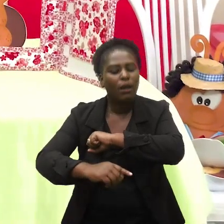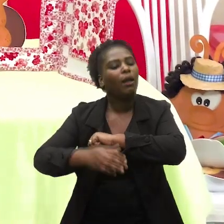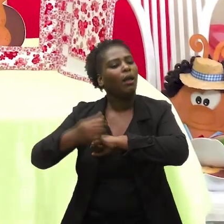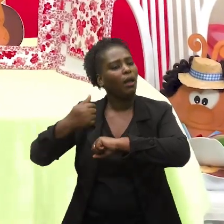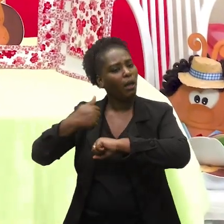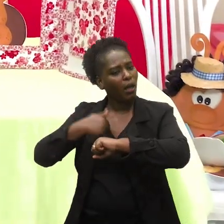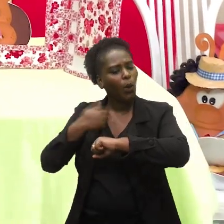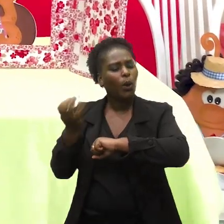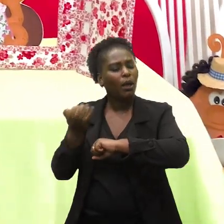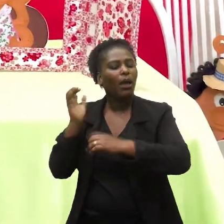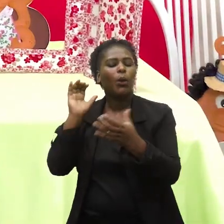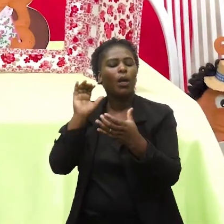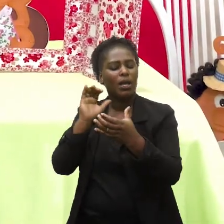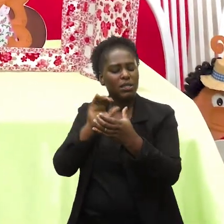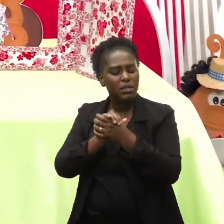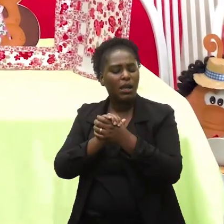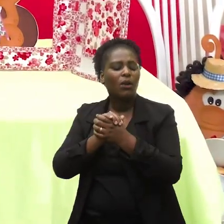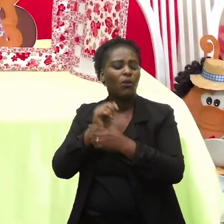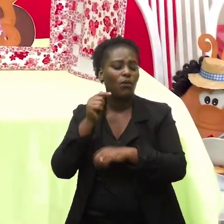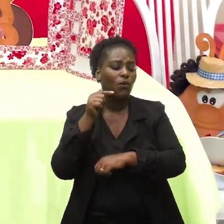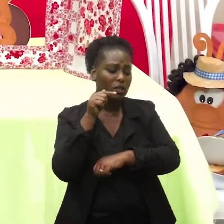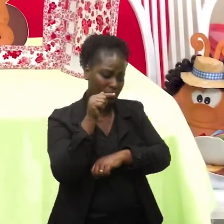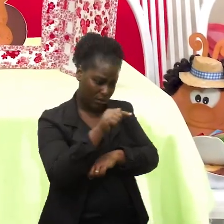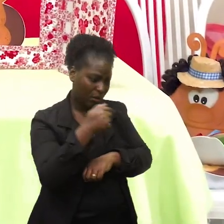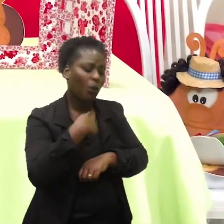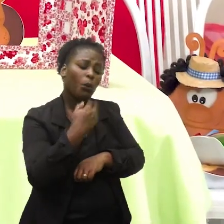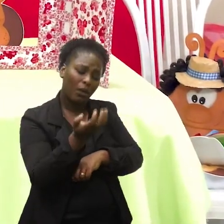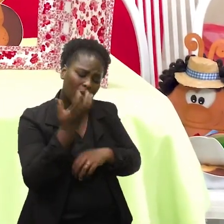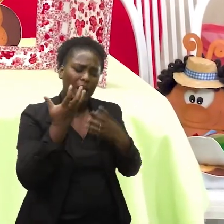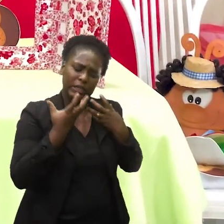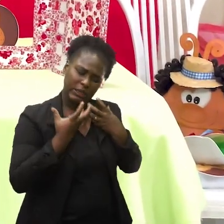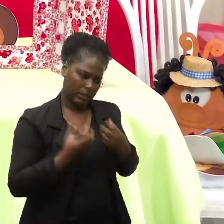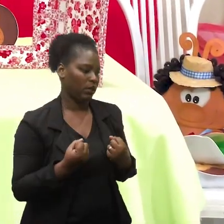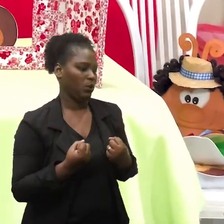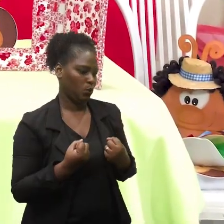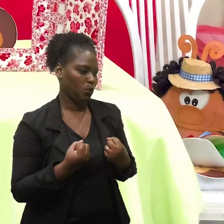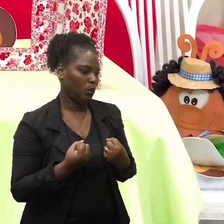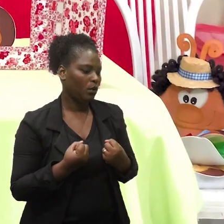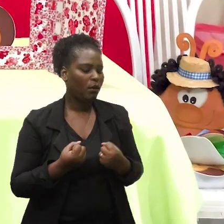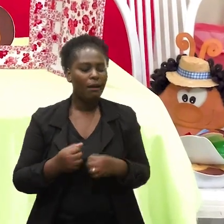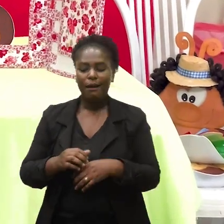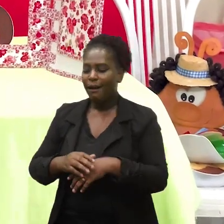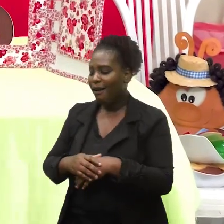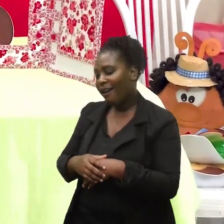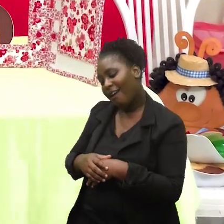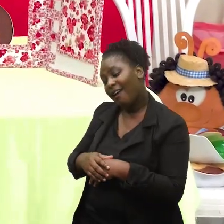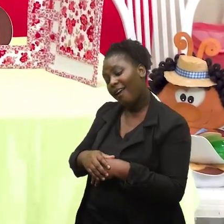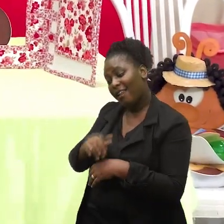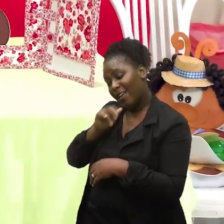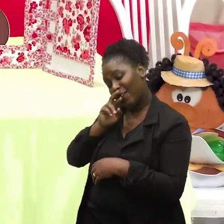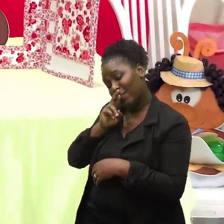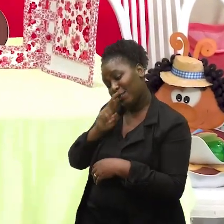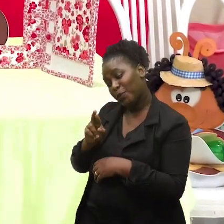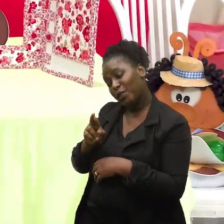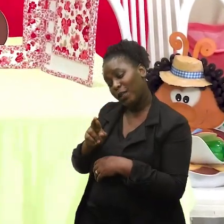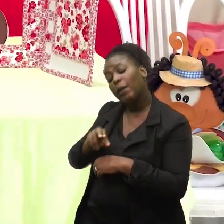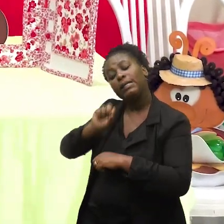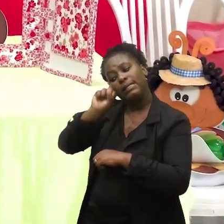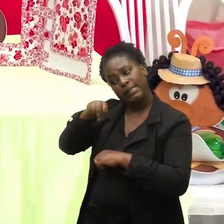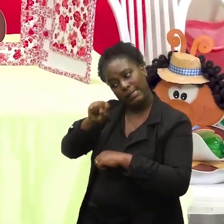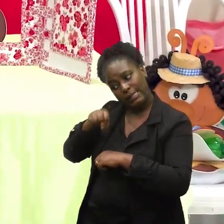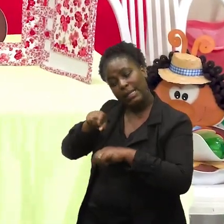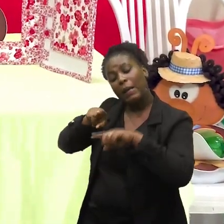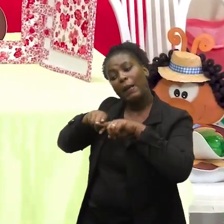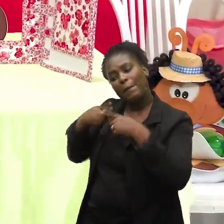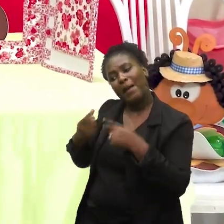eu quero me casar com você. Aí ela foi e disse: sim, mas eu quero que você